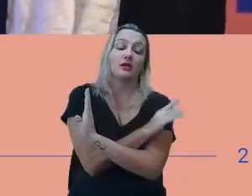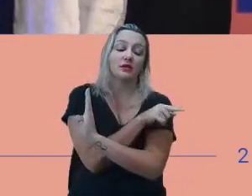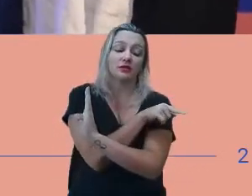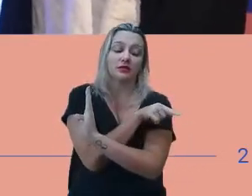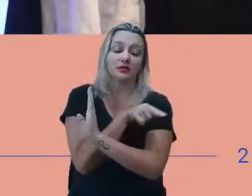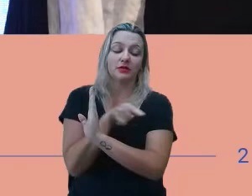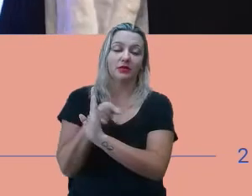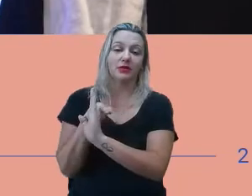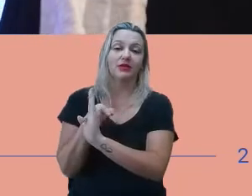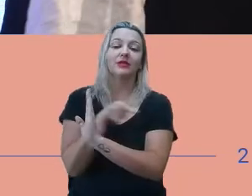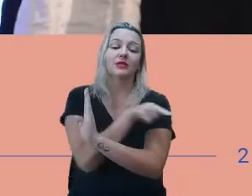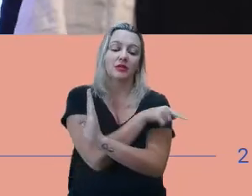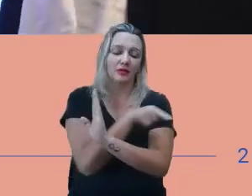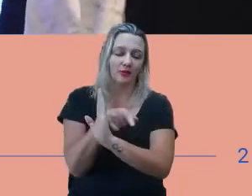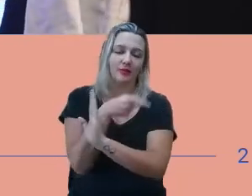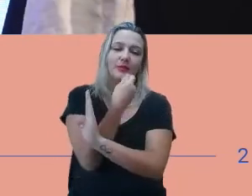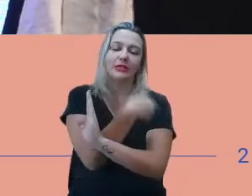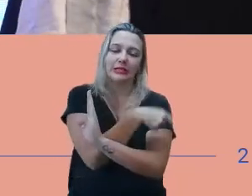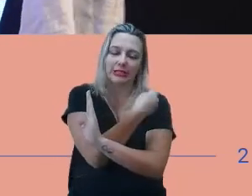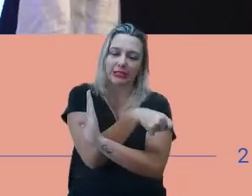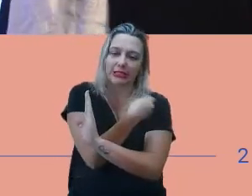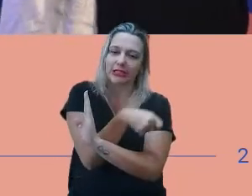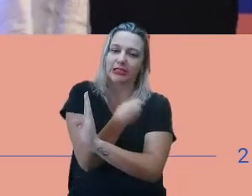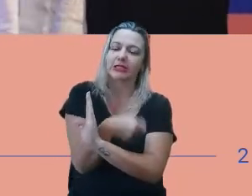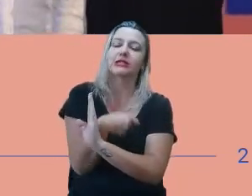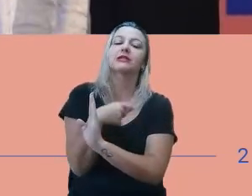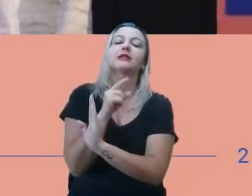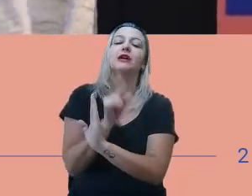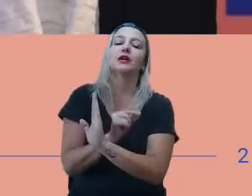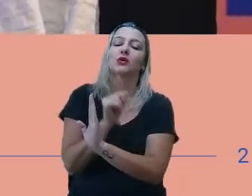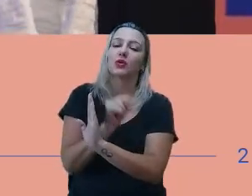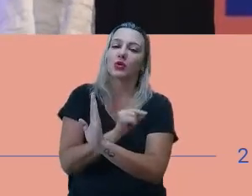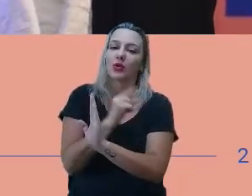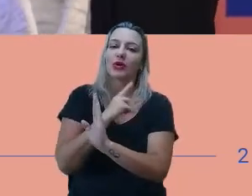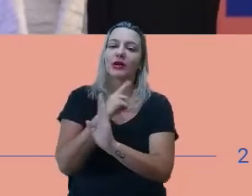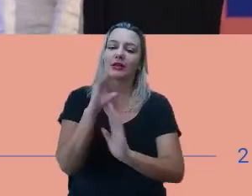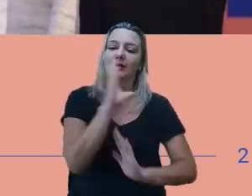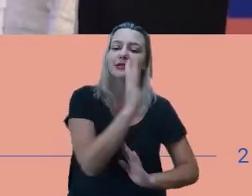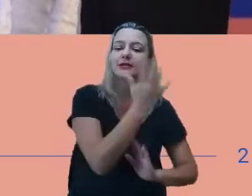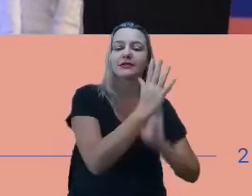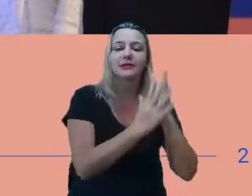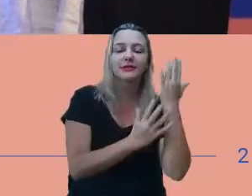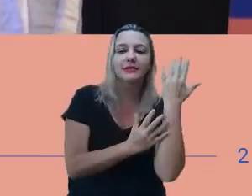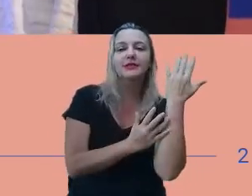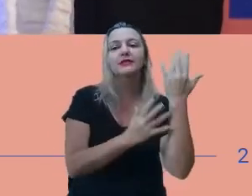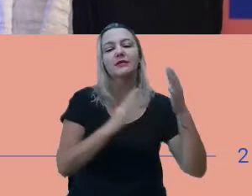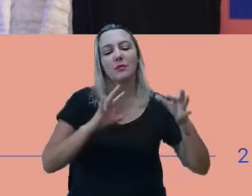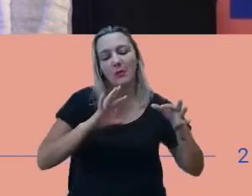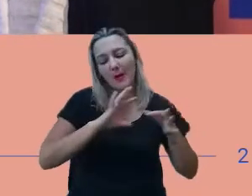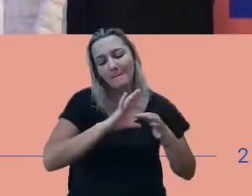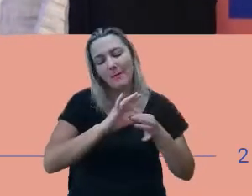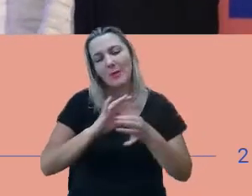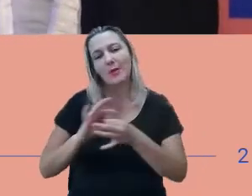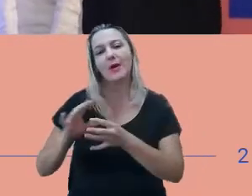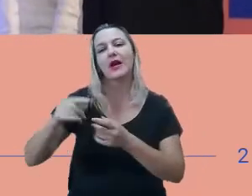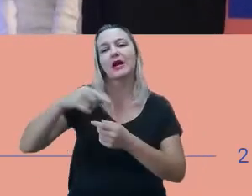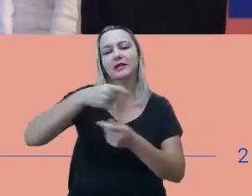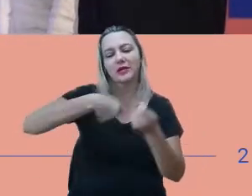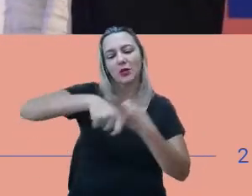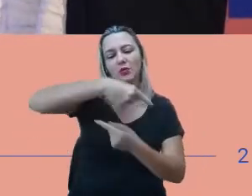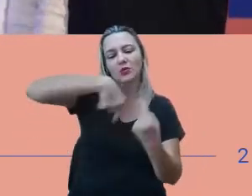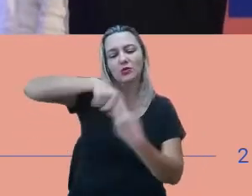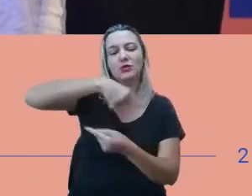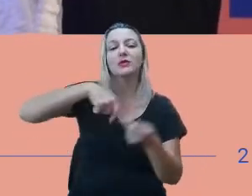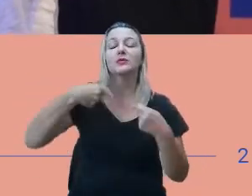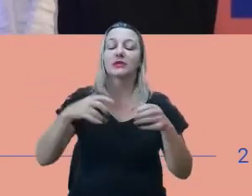ao redor para permitir o uso dessa tecnologia para permitir essa cadeia reversa então a gente precisa da